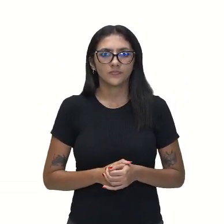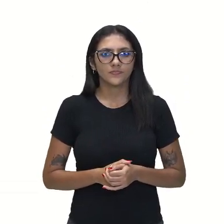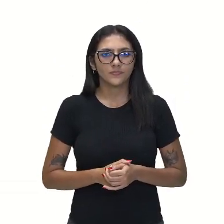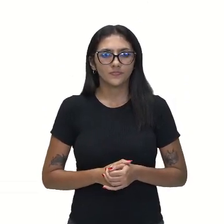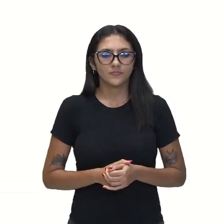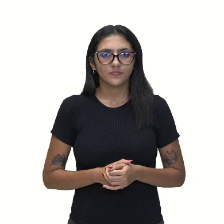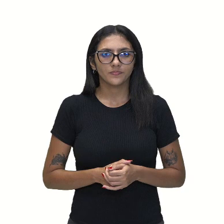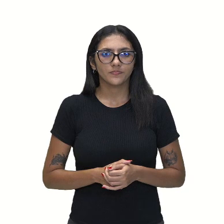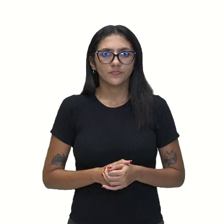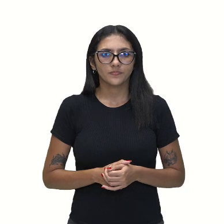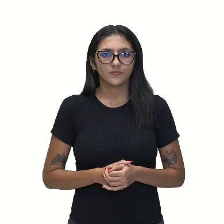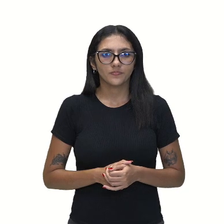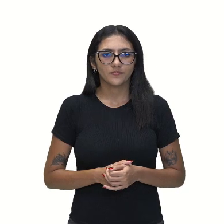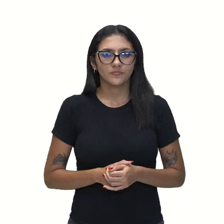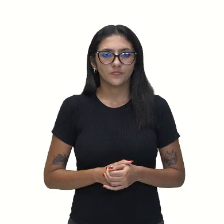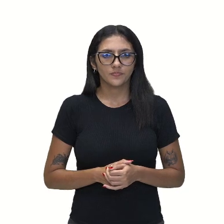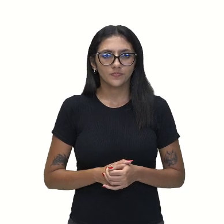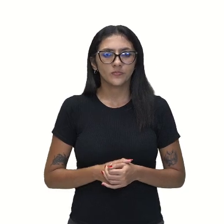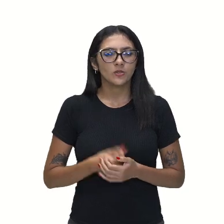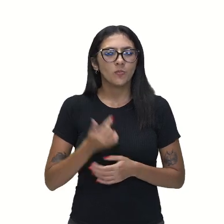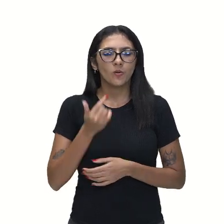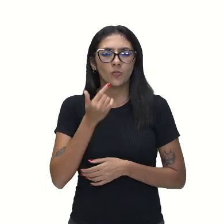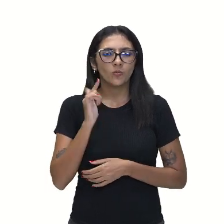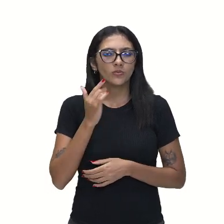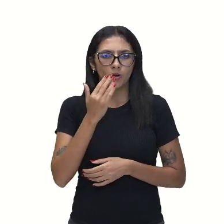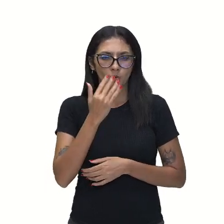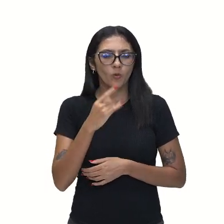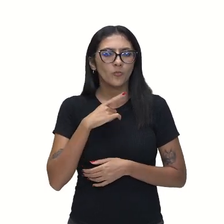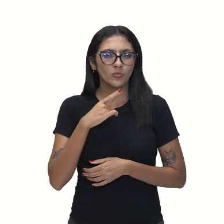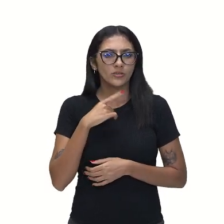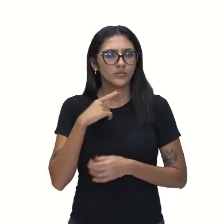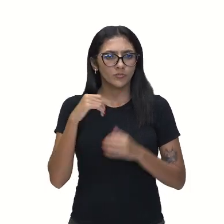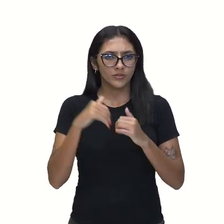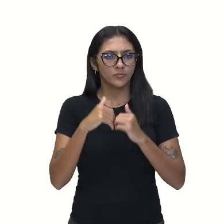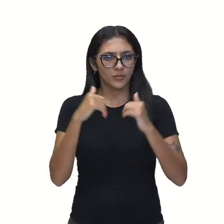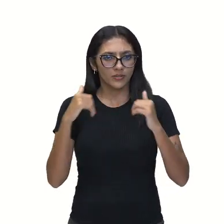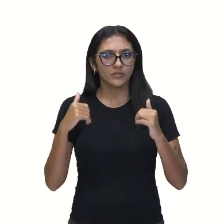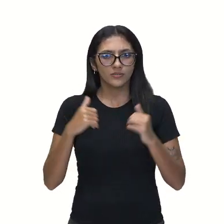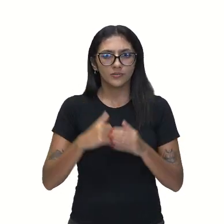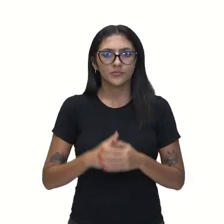Vou até colocar de outra cor aqui para a gente separar.